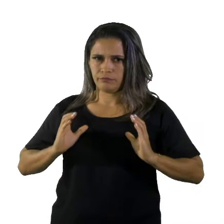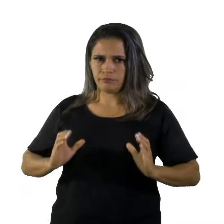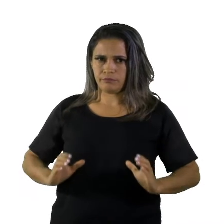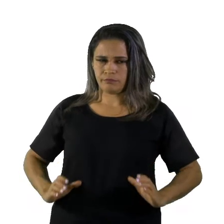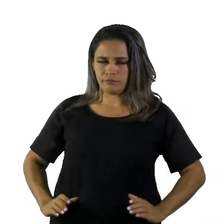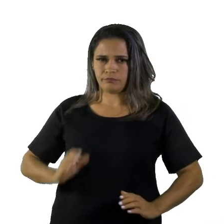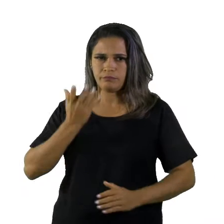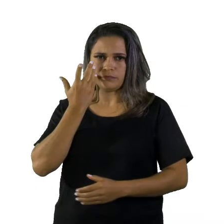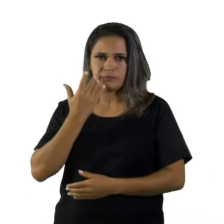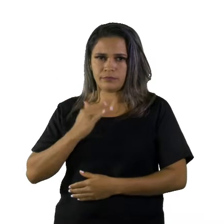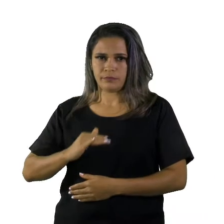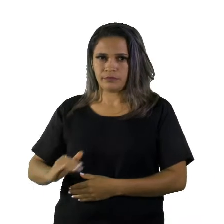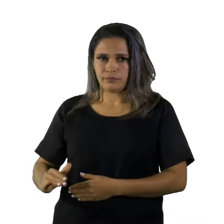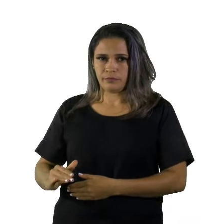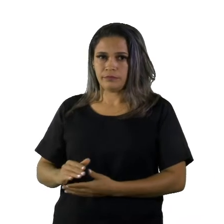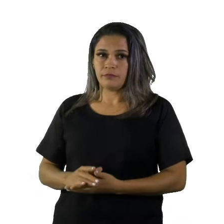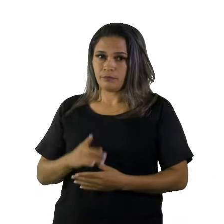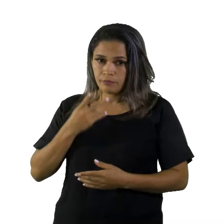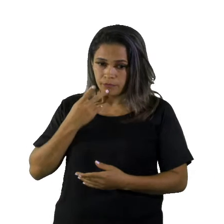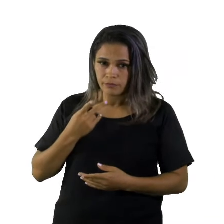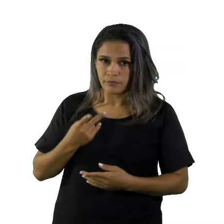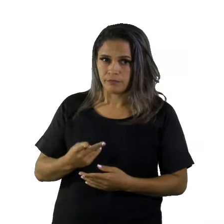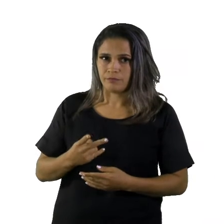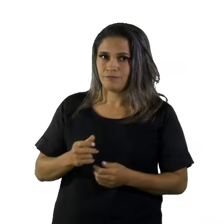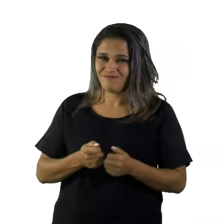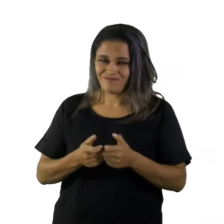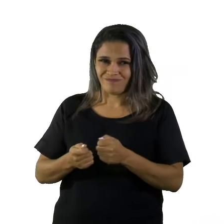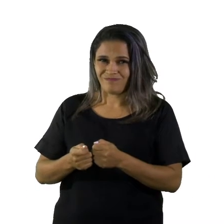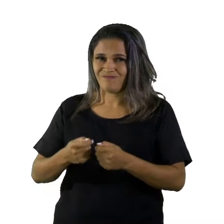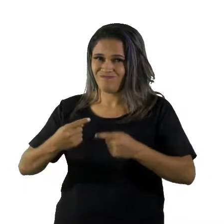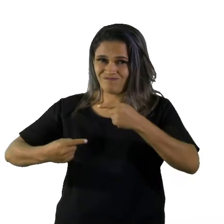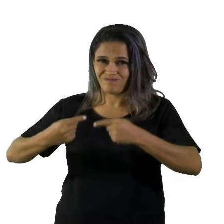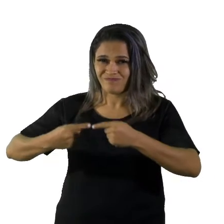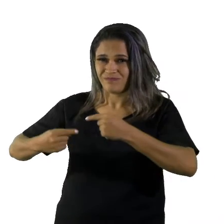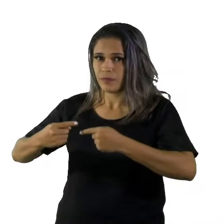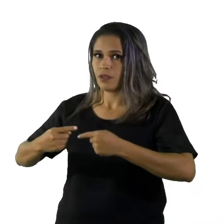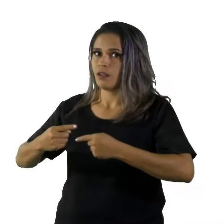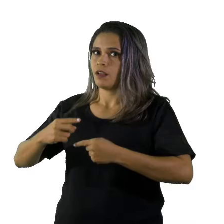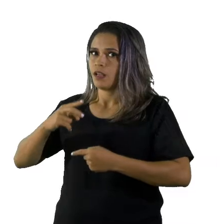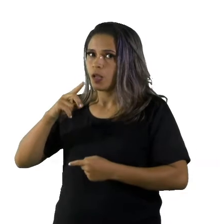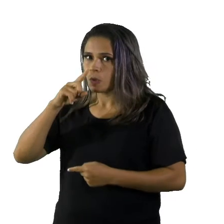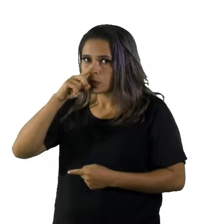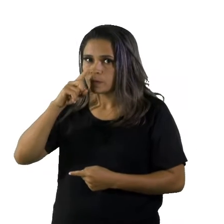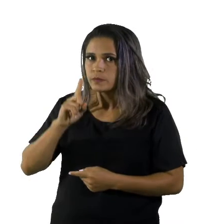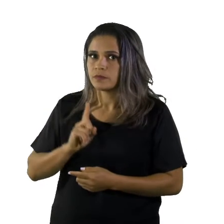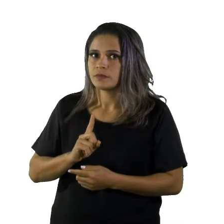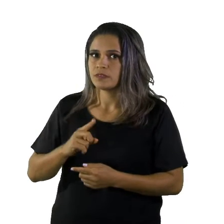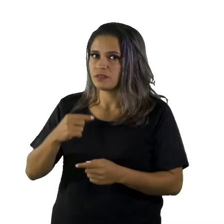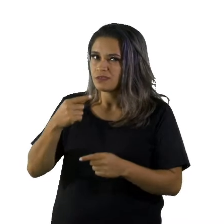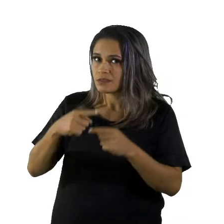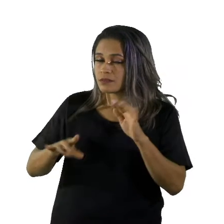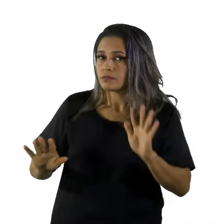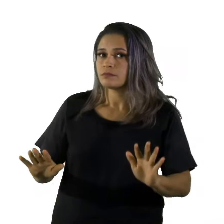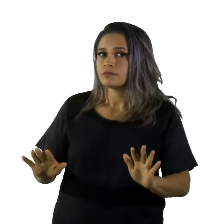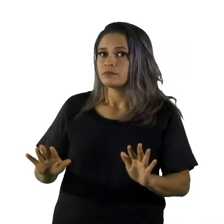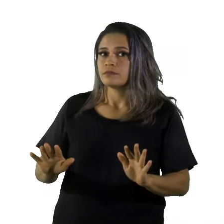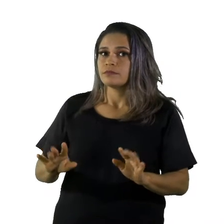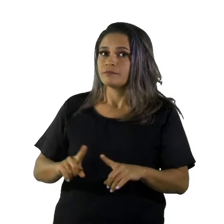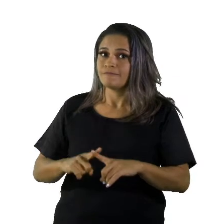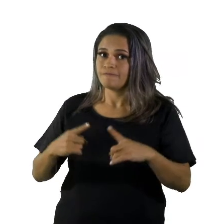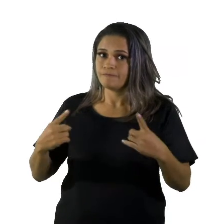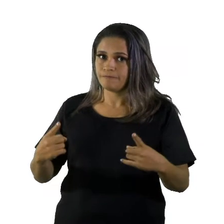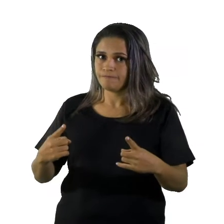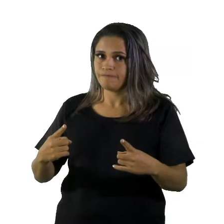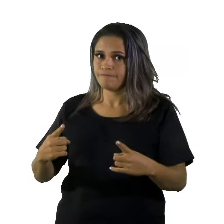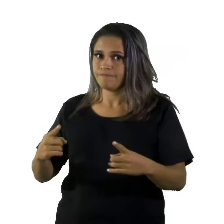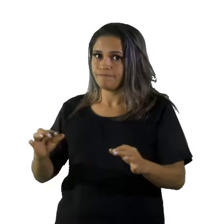das crianças. Ela reforça que os jogos violentos não são os grandes vilões a serem derrotados, mas que a